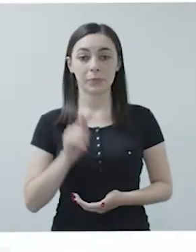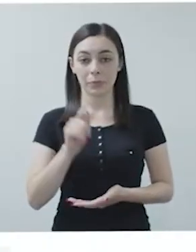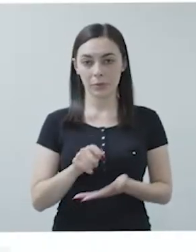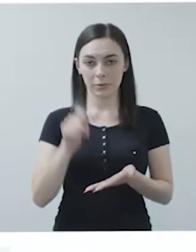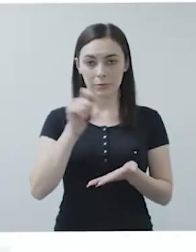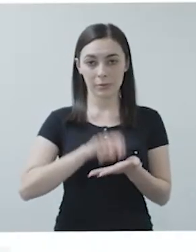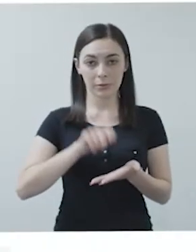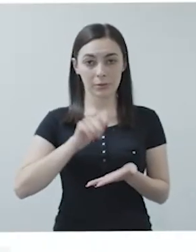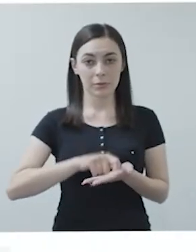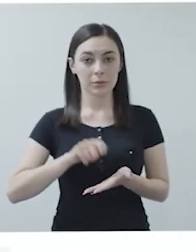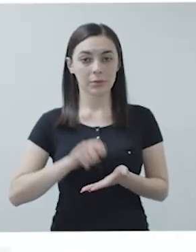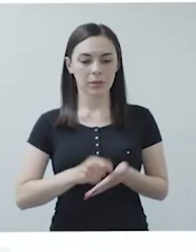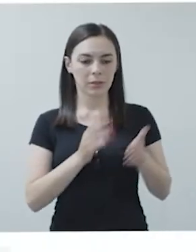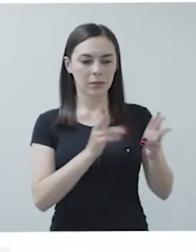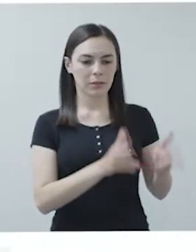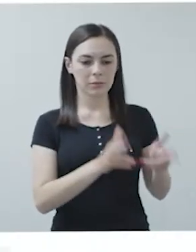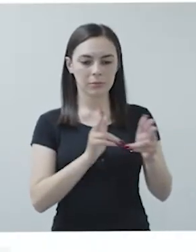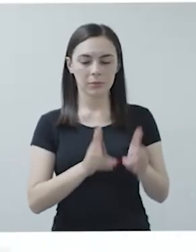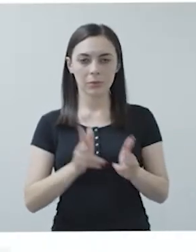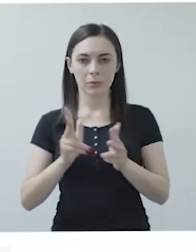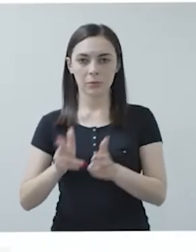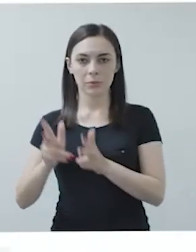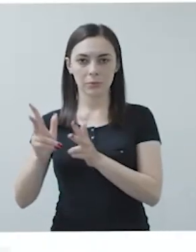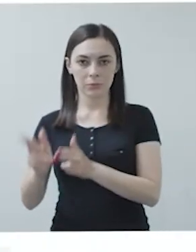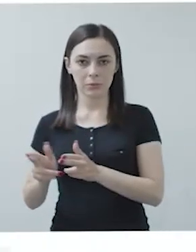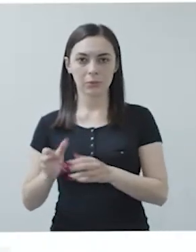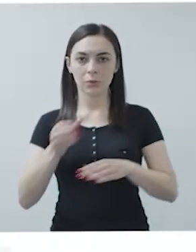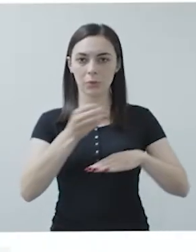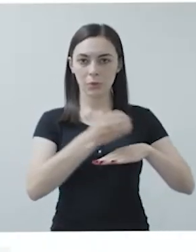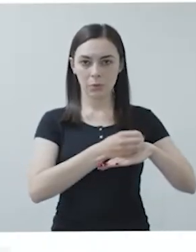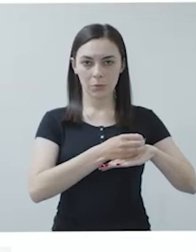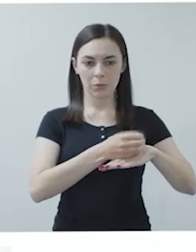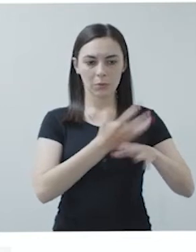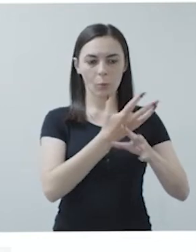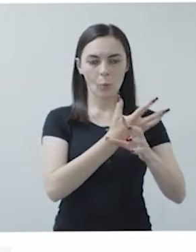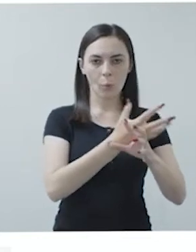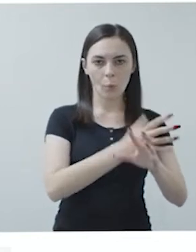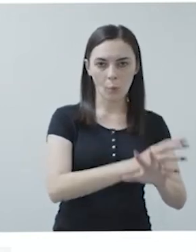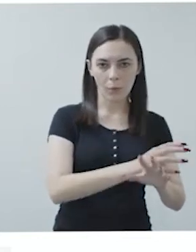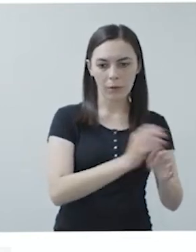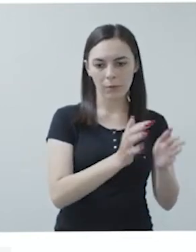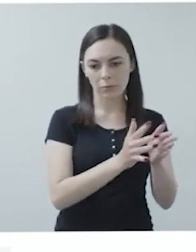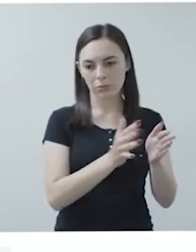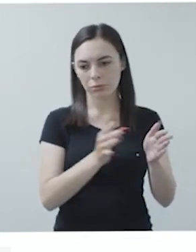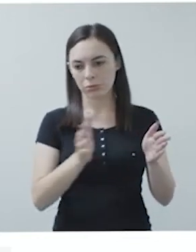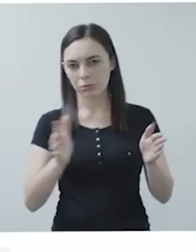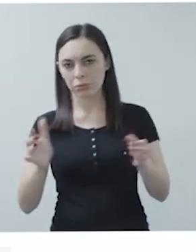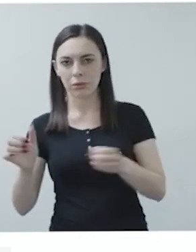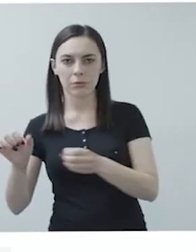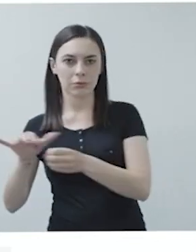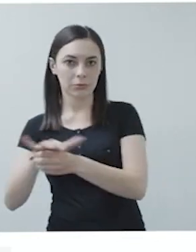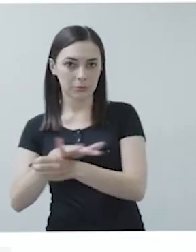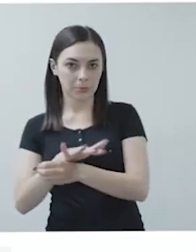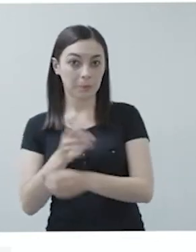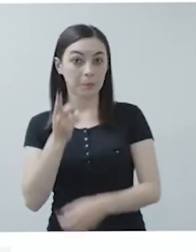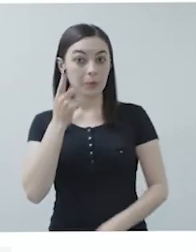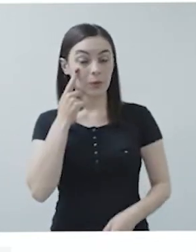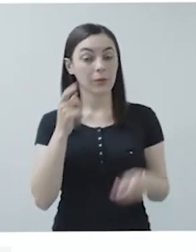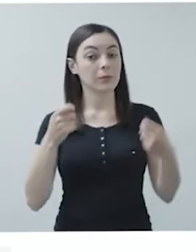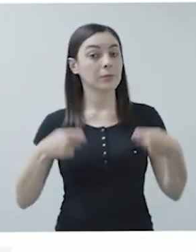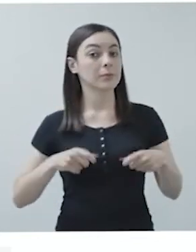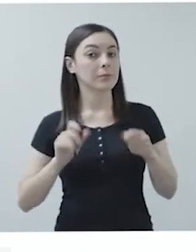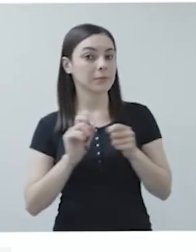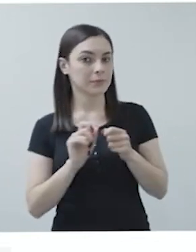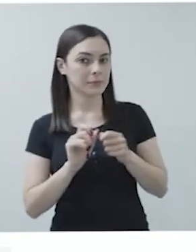Registre a ordem correta dos copos do vazio para o cheio. Olha lá o que você vai precisar